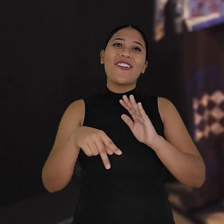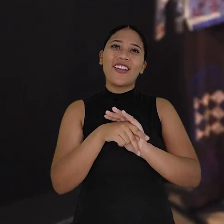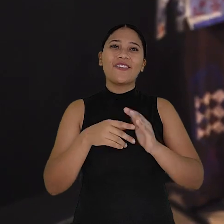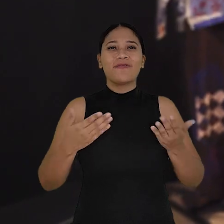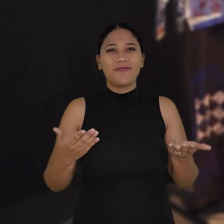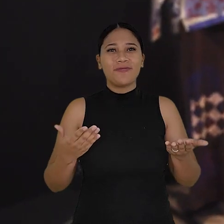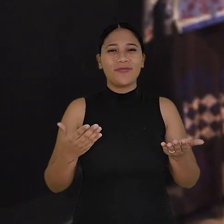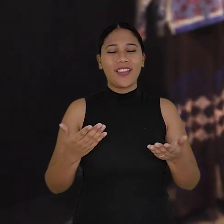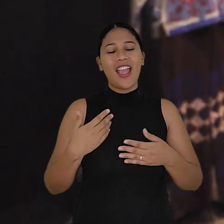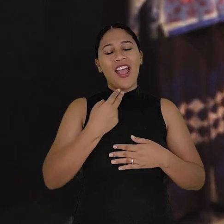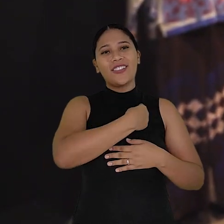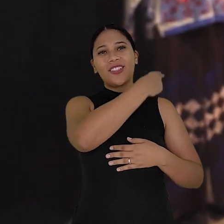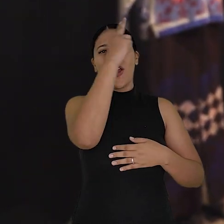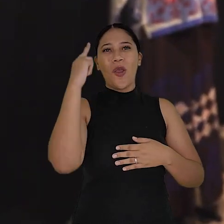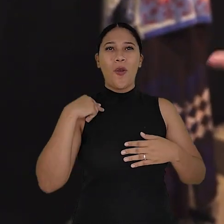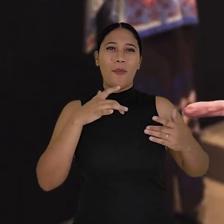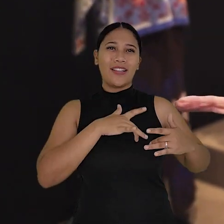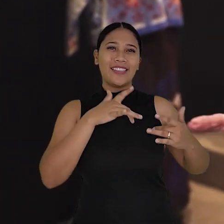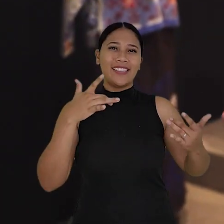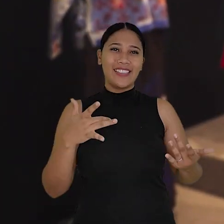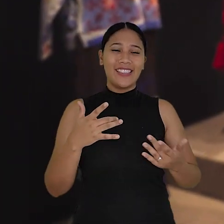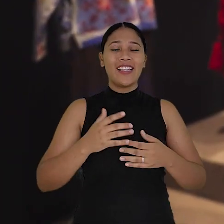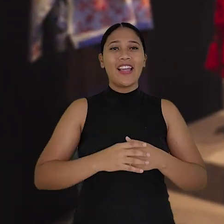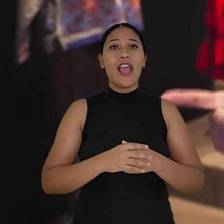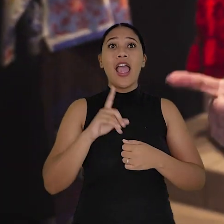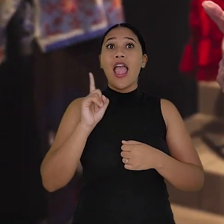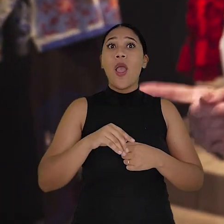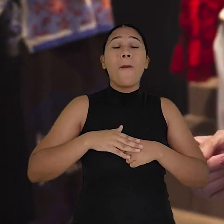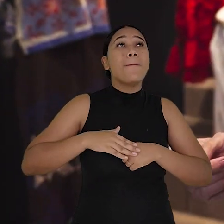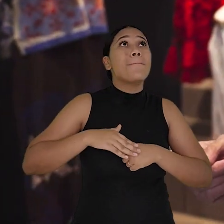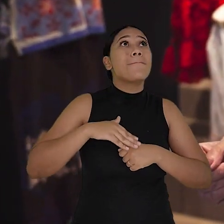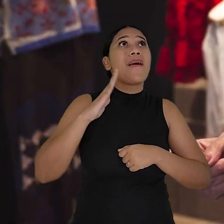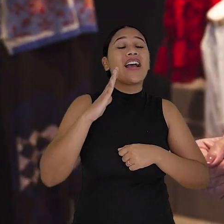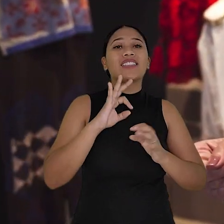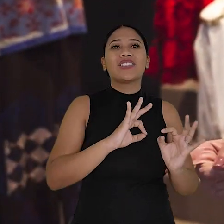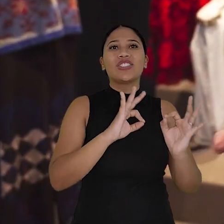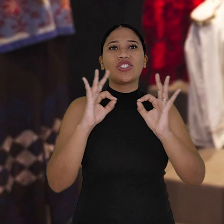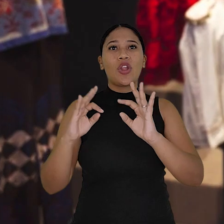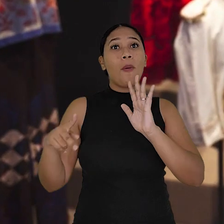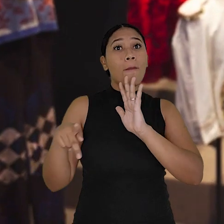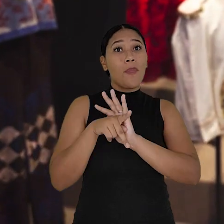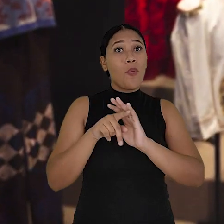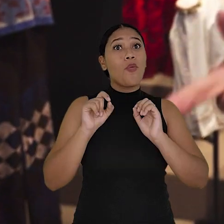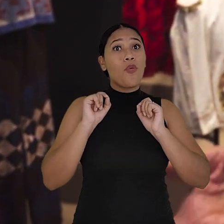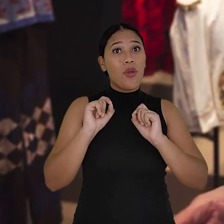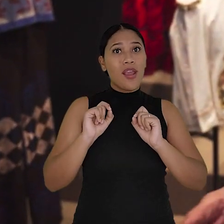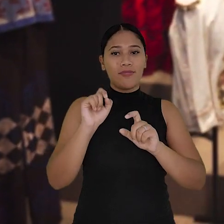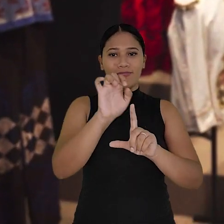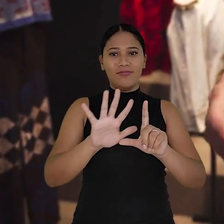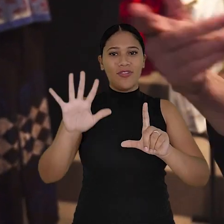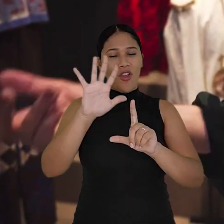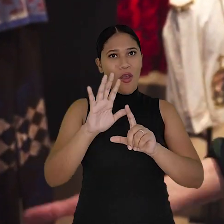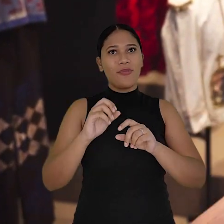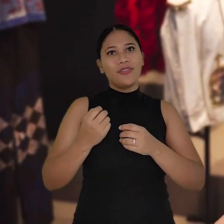Compadecida. Esse filme, gente, é o filme mais visto do streaming nacional. Tanto que eles estão